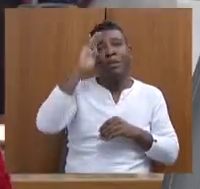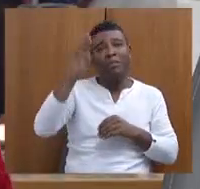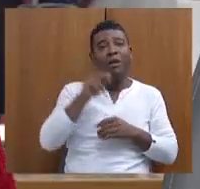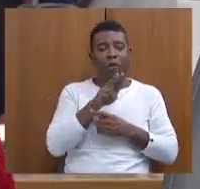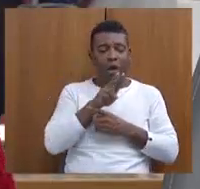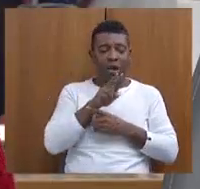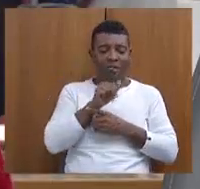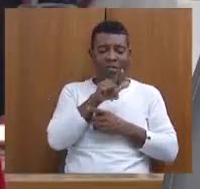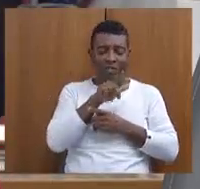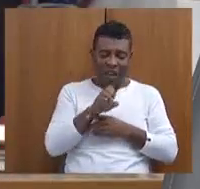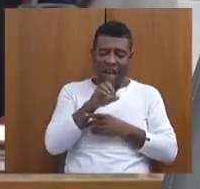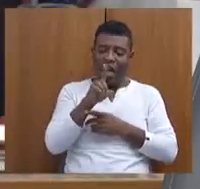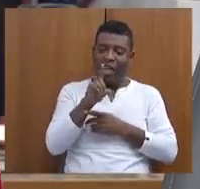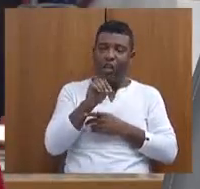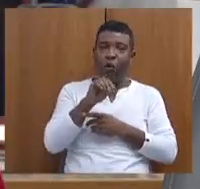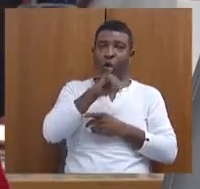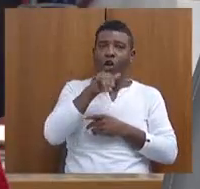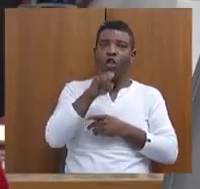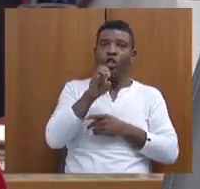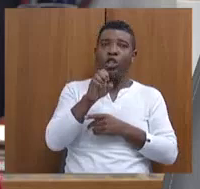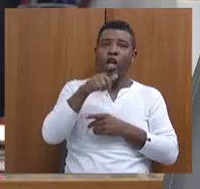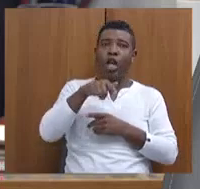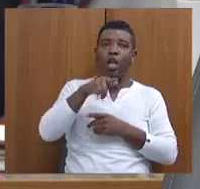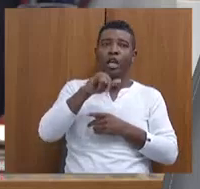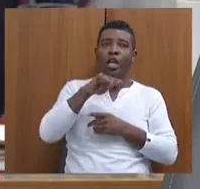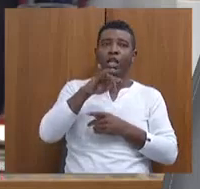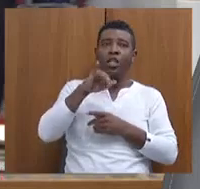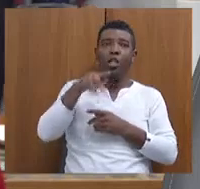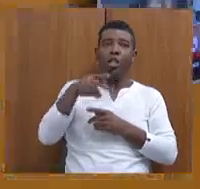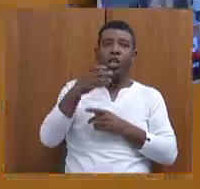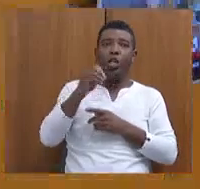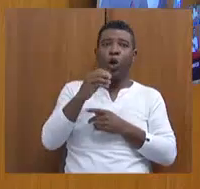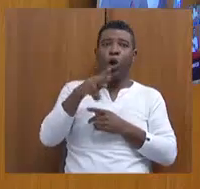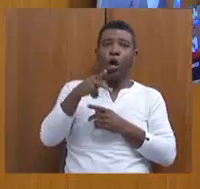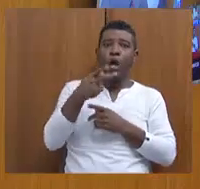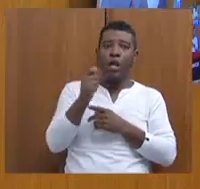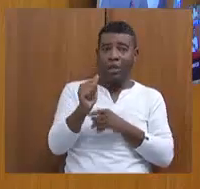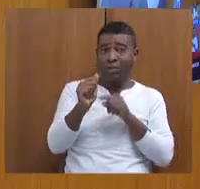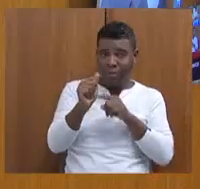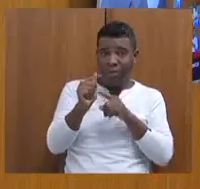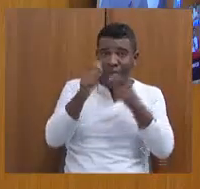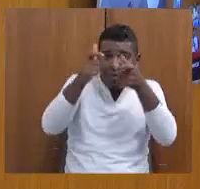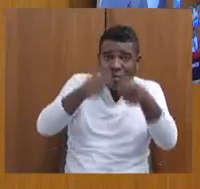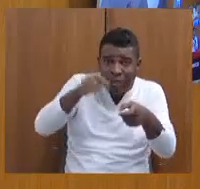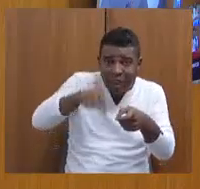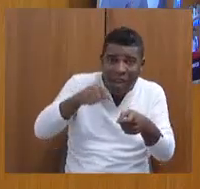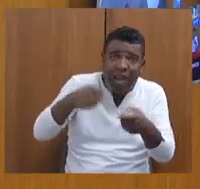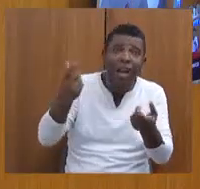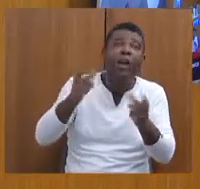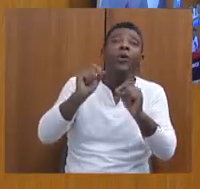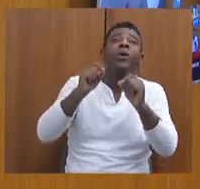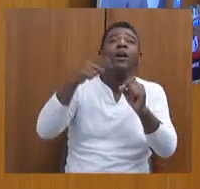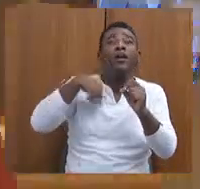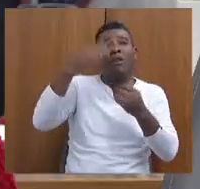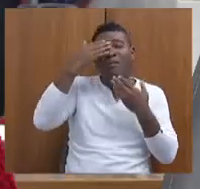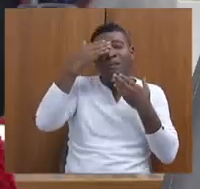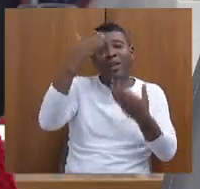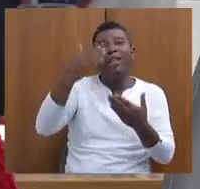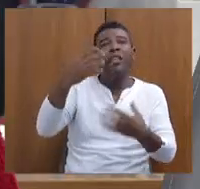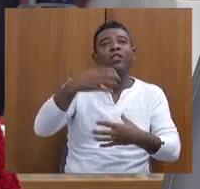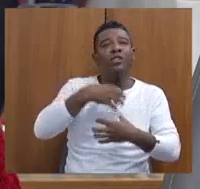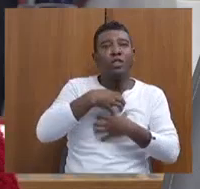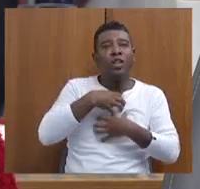e que nesse momento tem a exploração do lítio Obrigada Presidente e agradeço é a forma correta